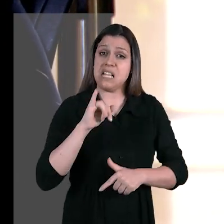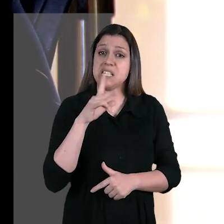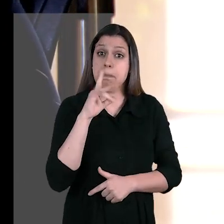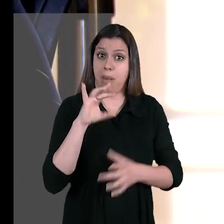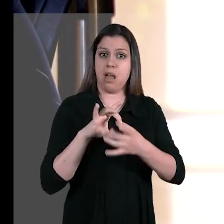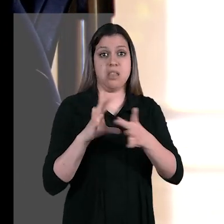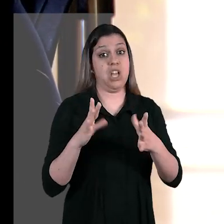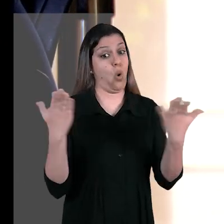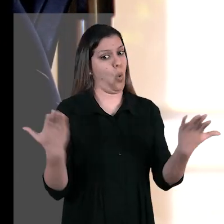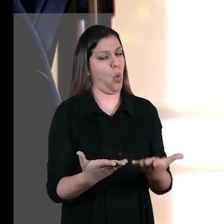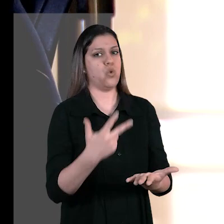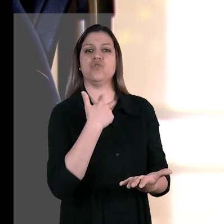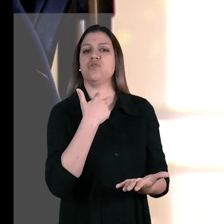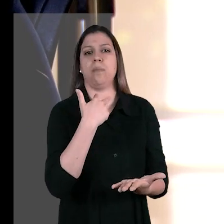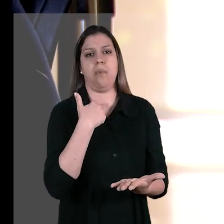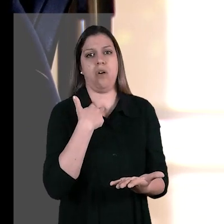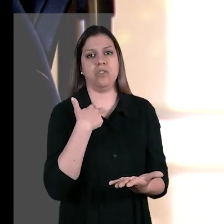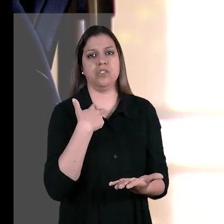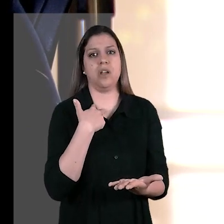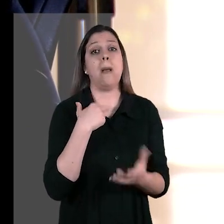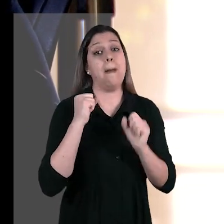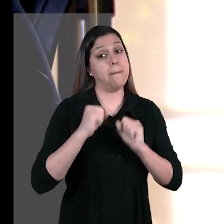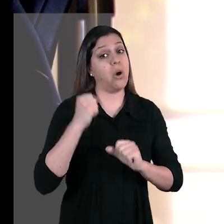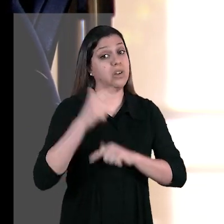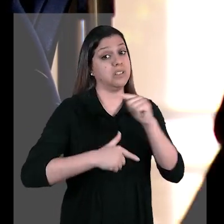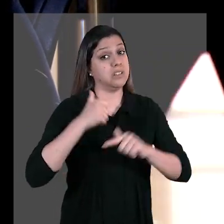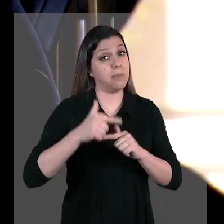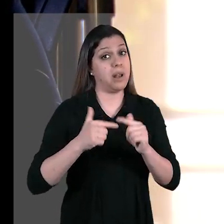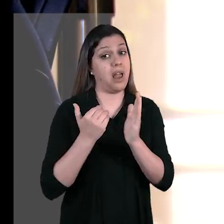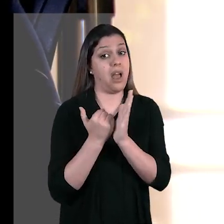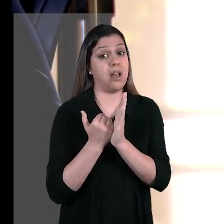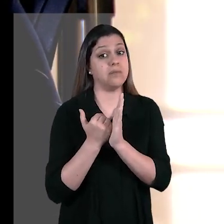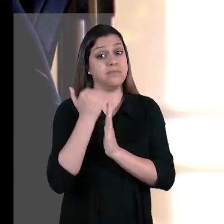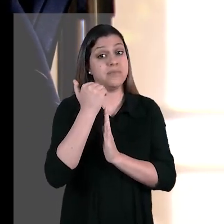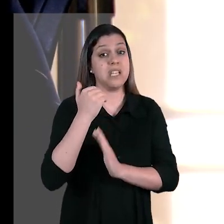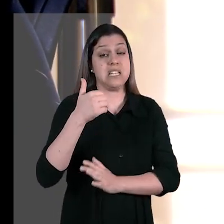pais. Hoje já não pode mais, só pode a partir dos 16